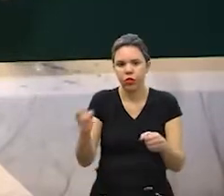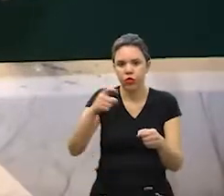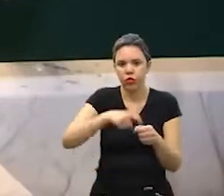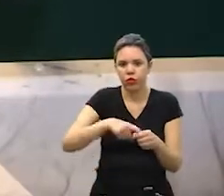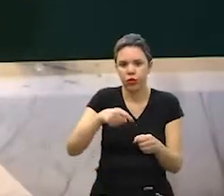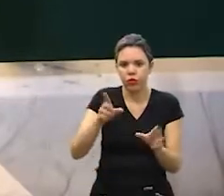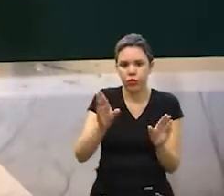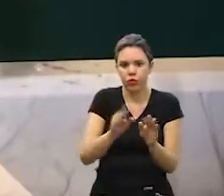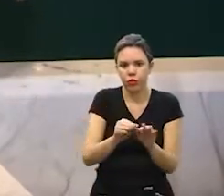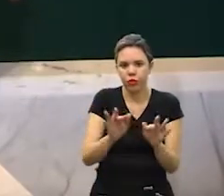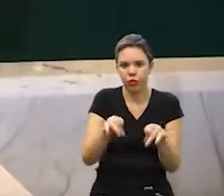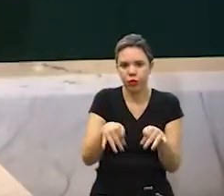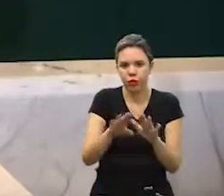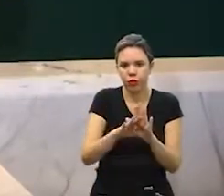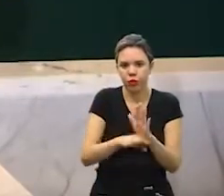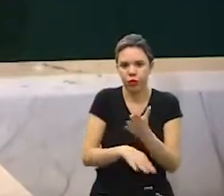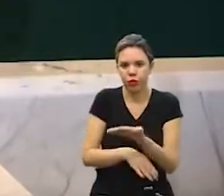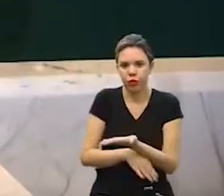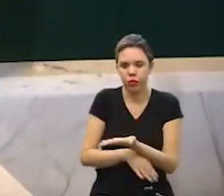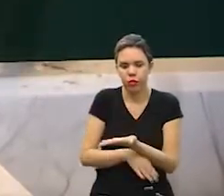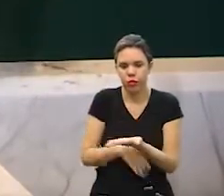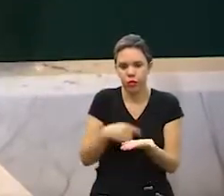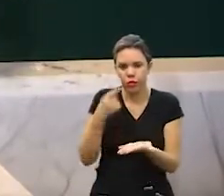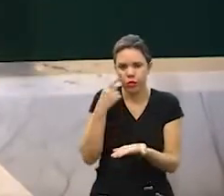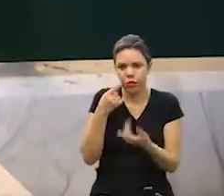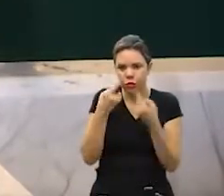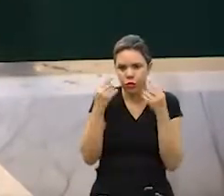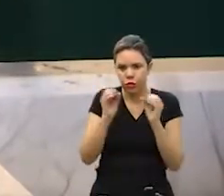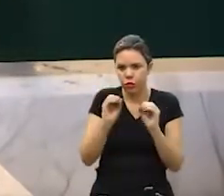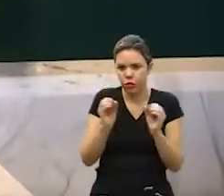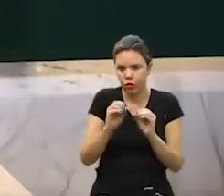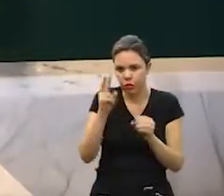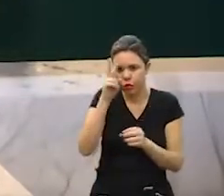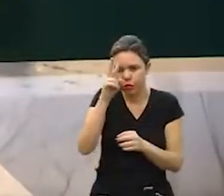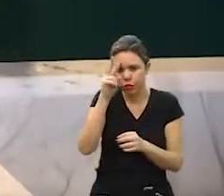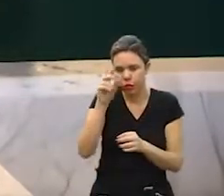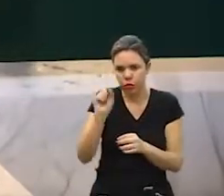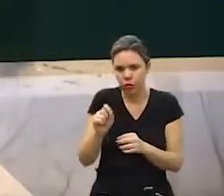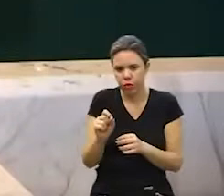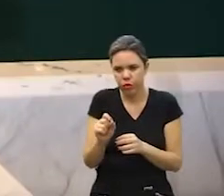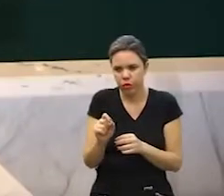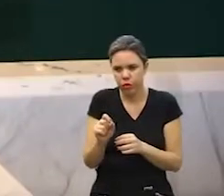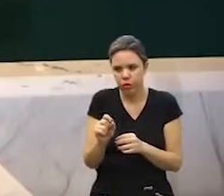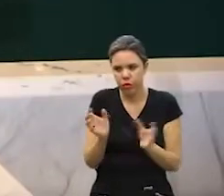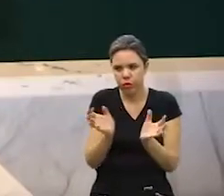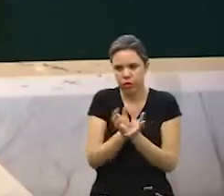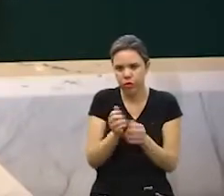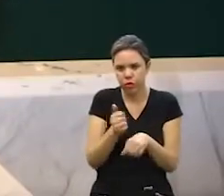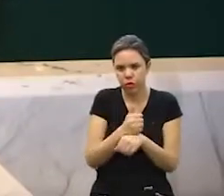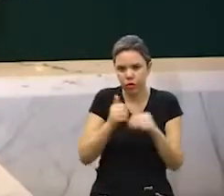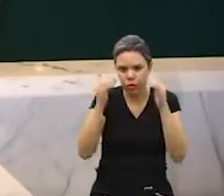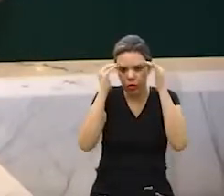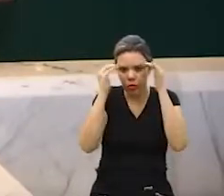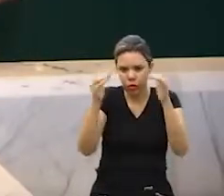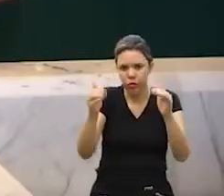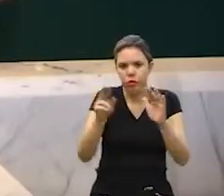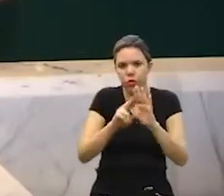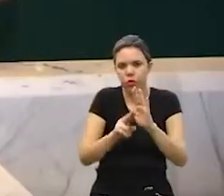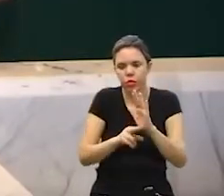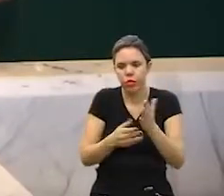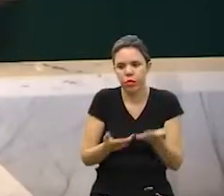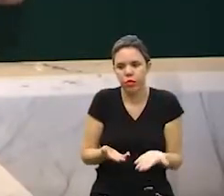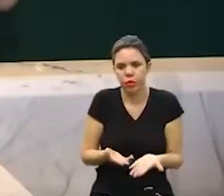Estamos de volta aqui para finalizar o programa. Ó, tô sem máscara, só lembrando que a nossa equipe aqui seguiu todos